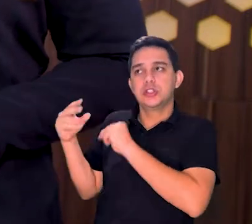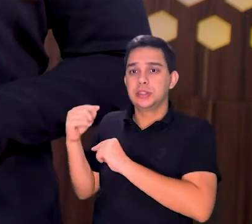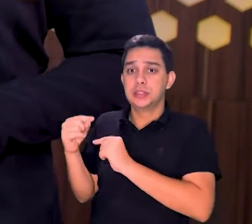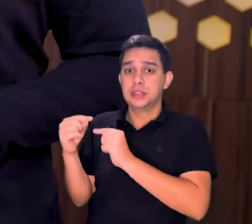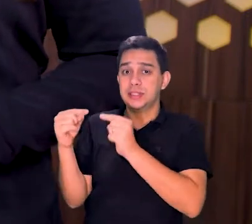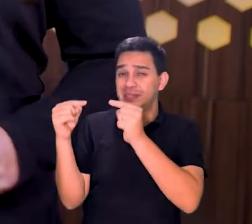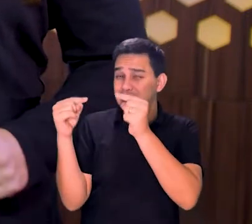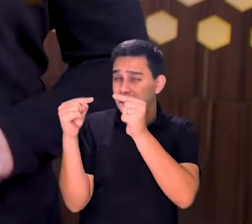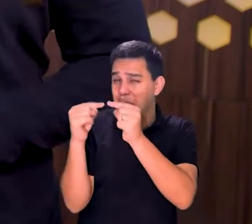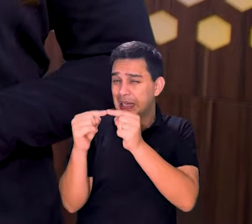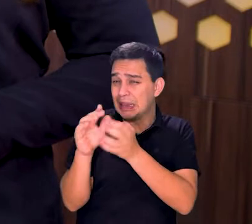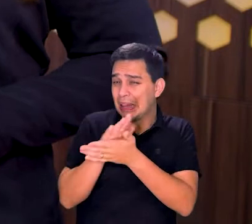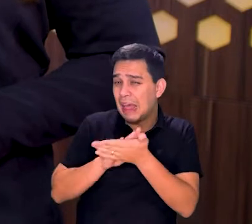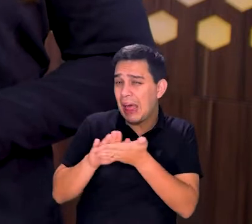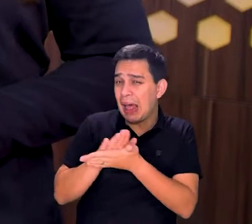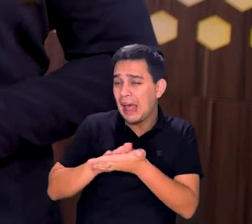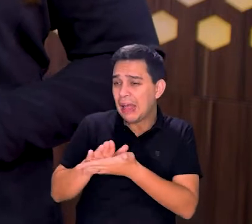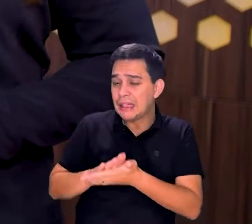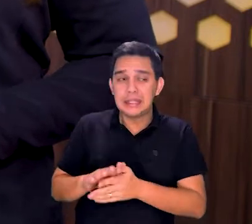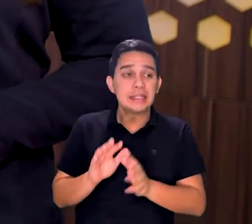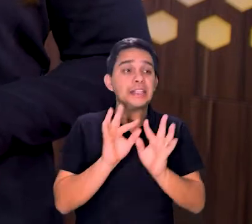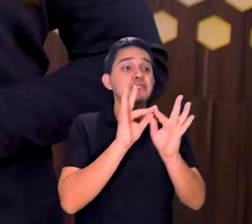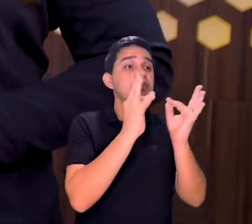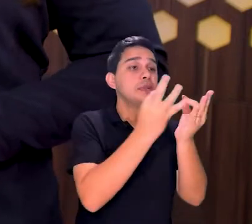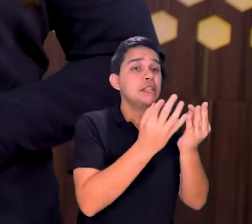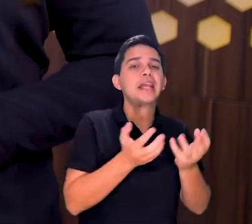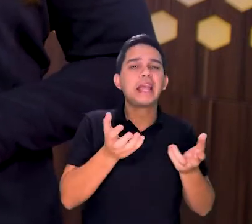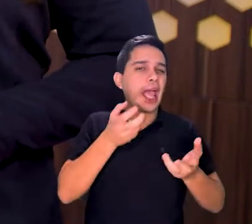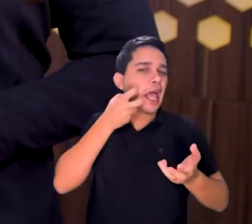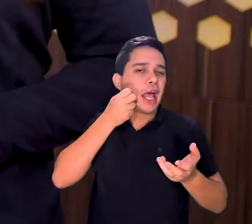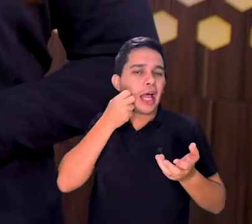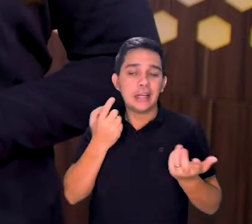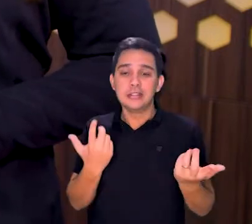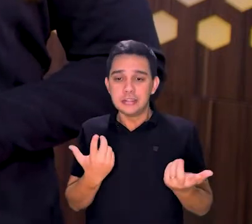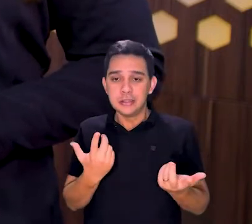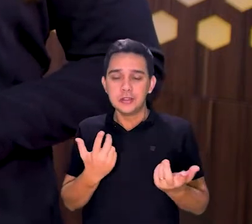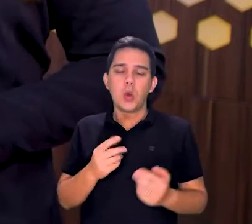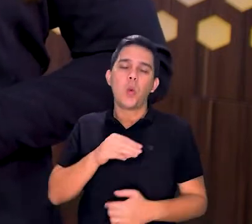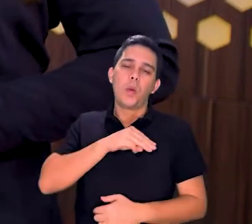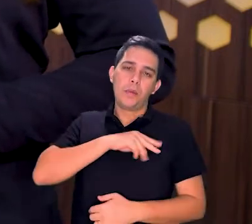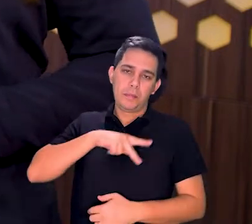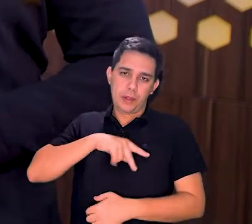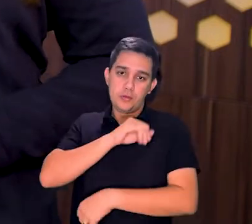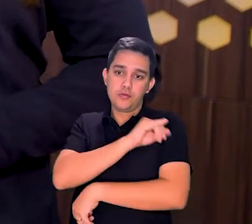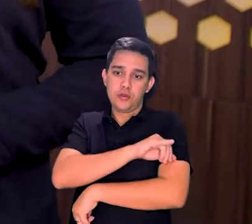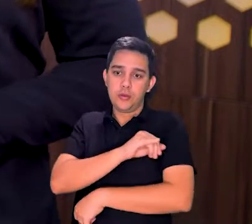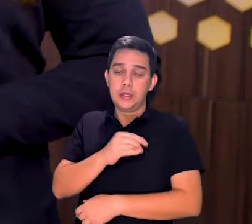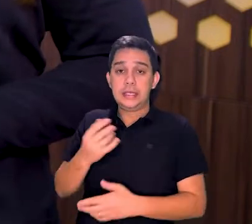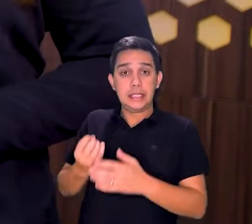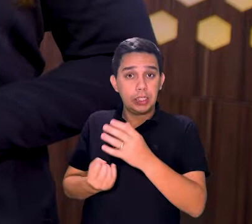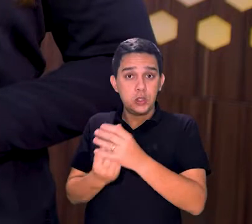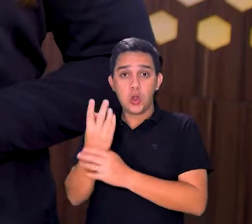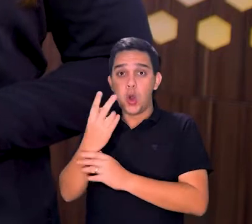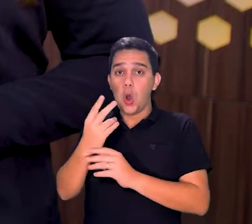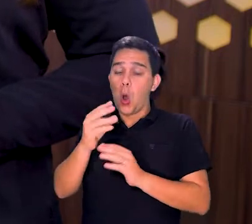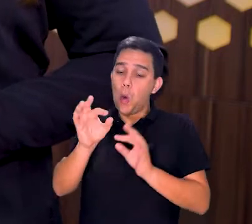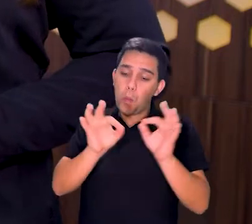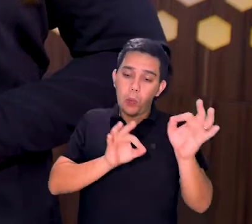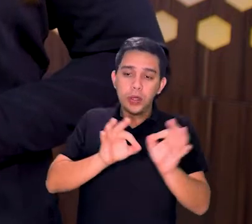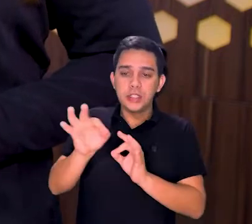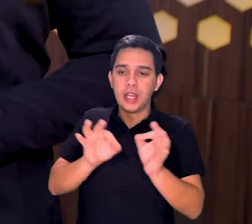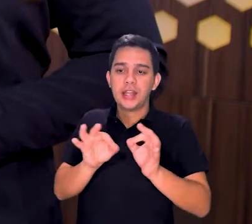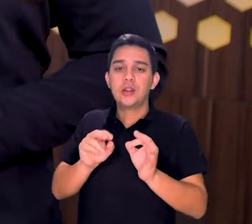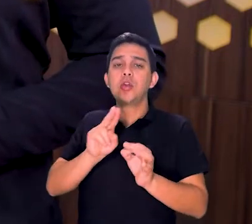enquadram no perfil usualmente buscado pelos pretendentes à adoção, o MPRJ idealizou o projeto Quero